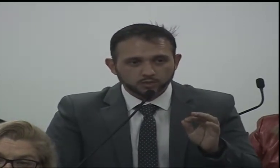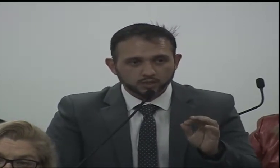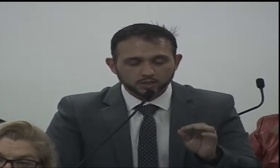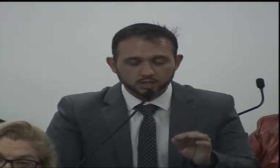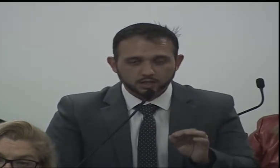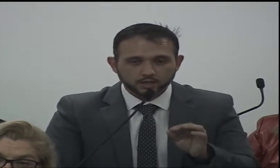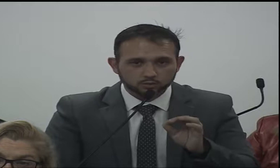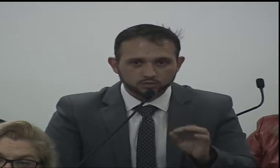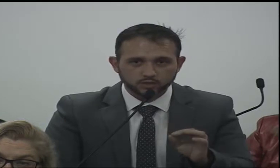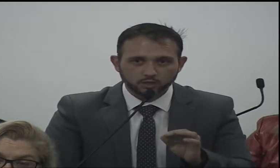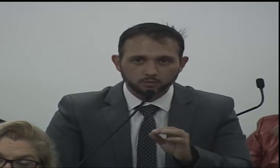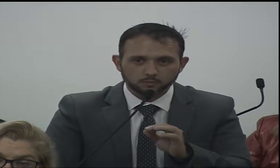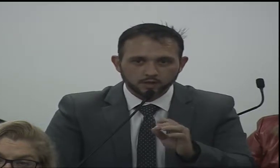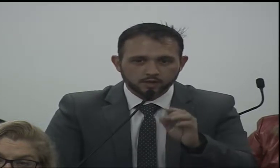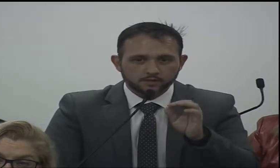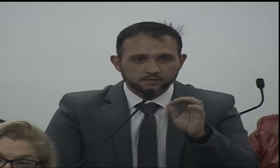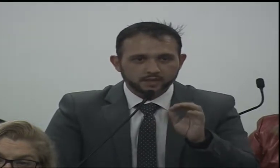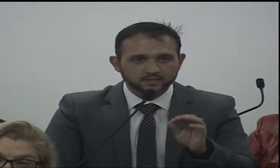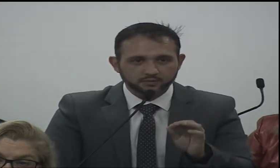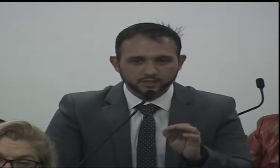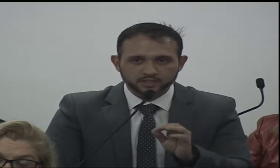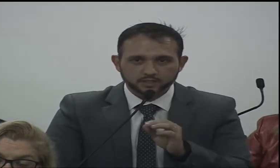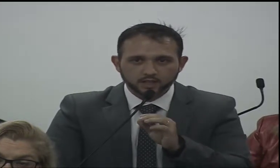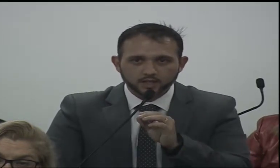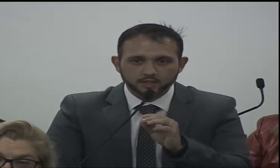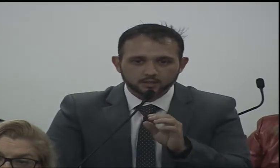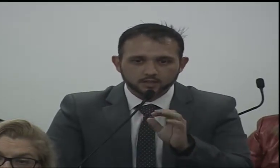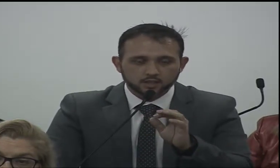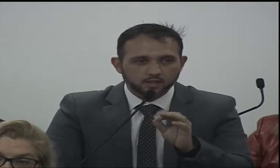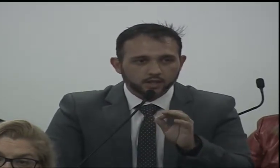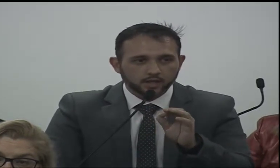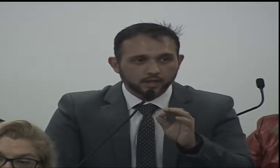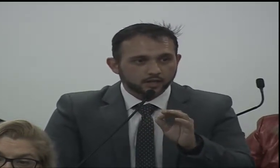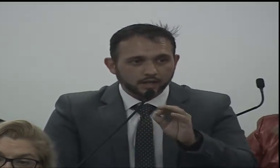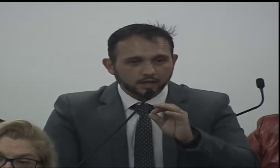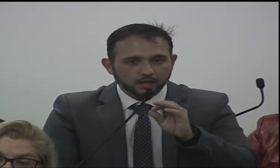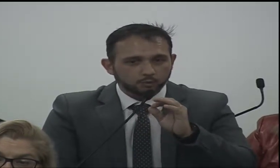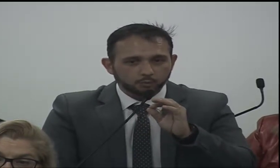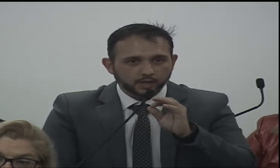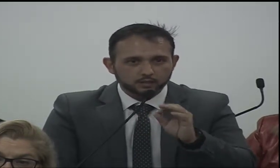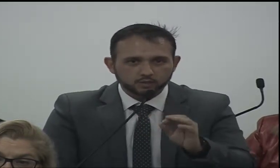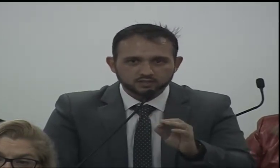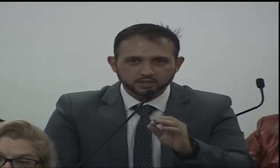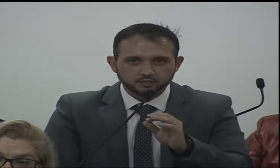ponto aqui que é crucial nessa faixa etária a